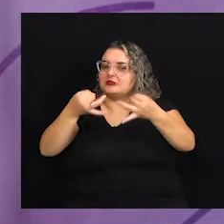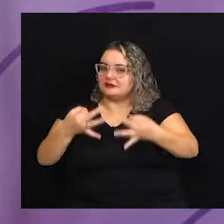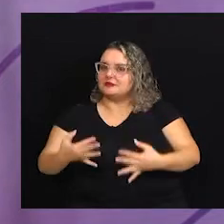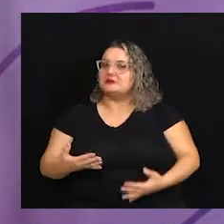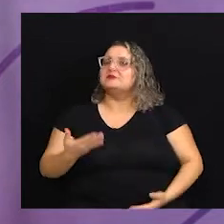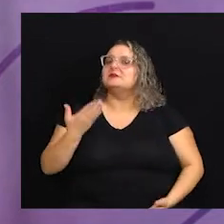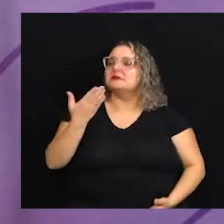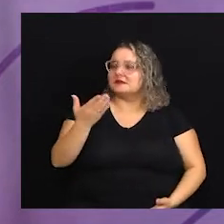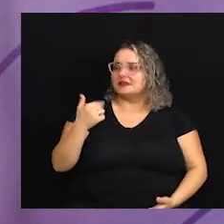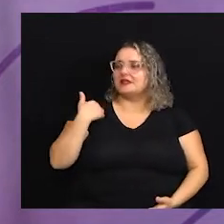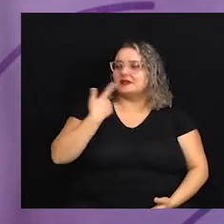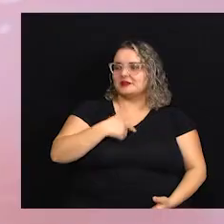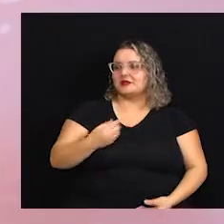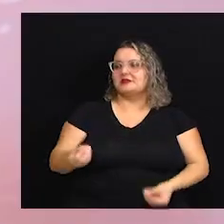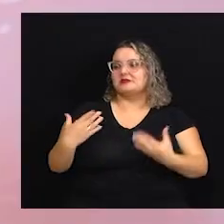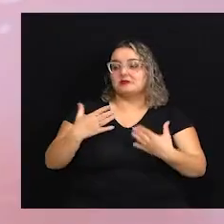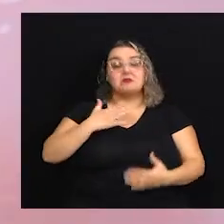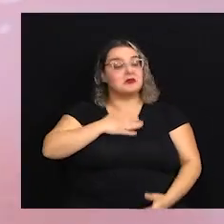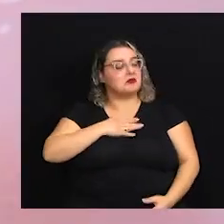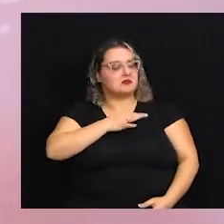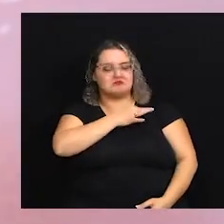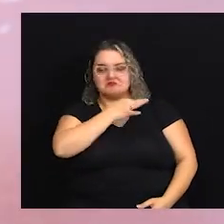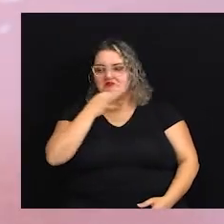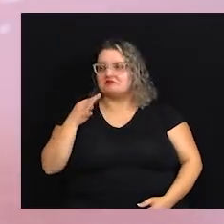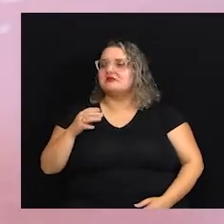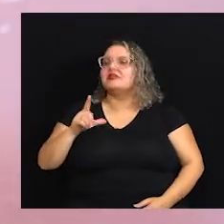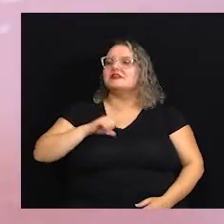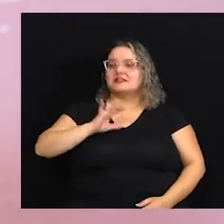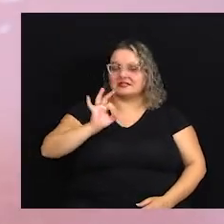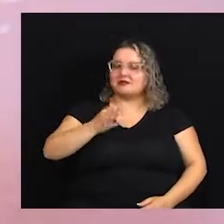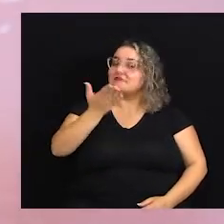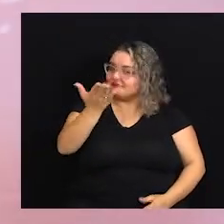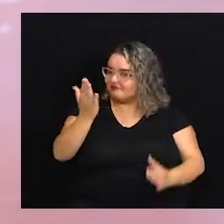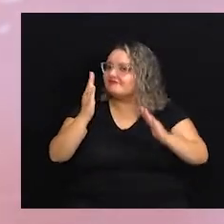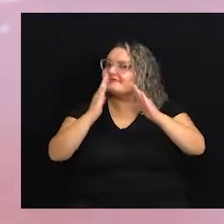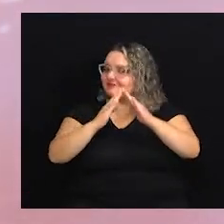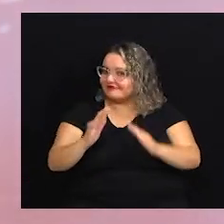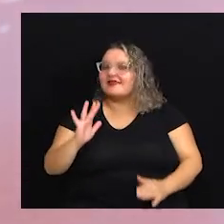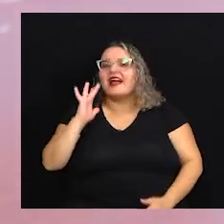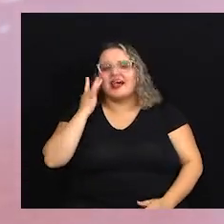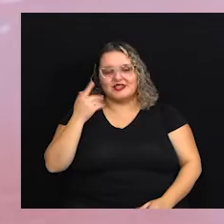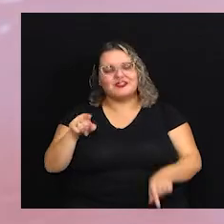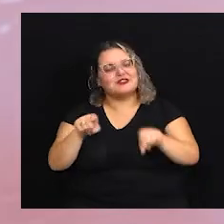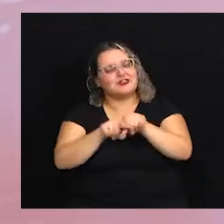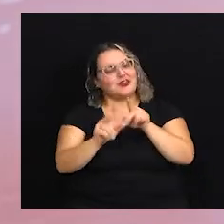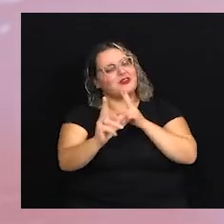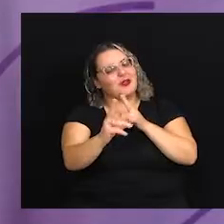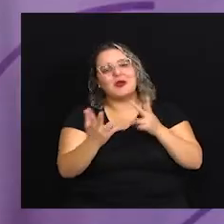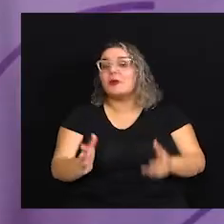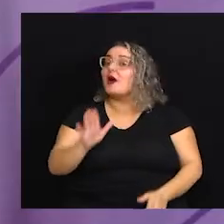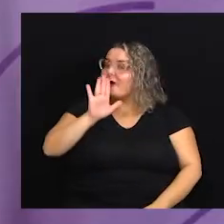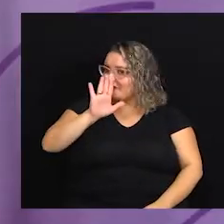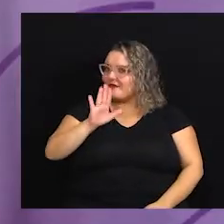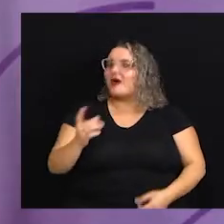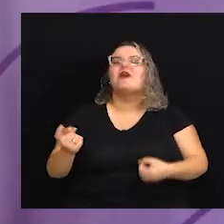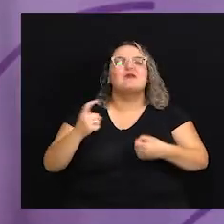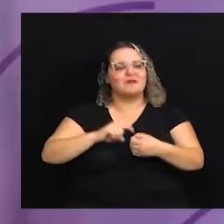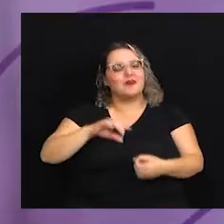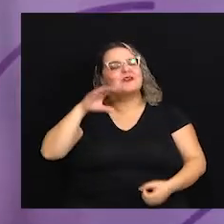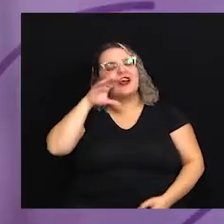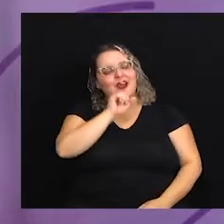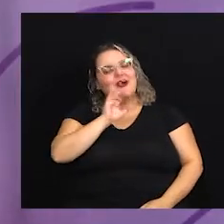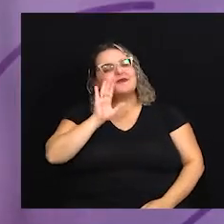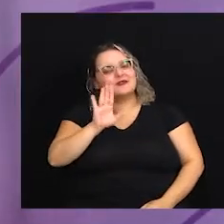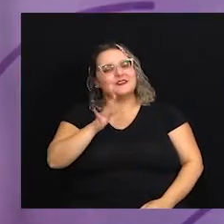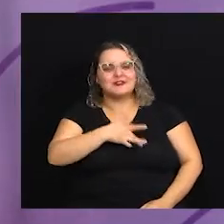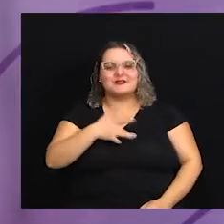dica, muita orientação para dar pra gente. Para mim está sendo muito útil, olha, tenho certeza que você de casa também está achando isso. Não saia daí,